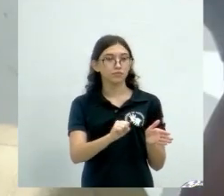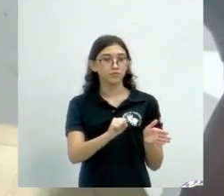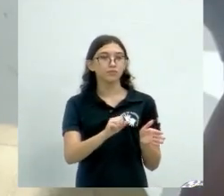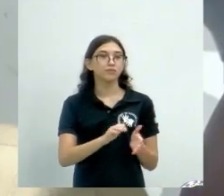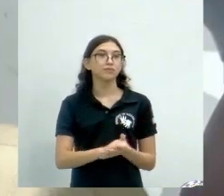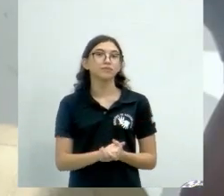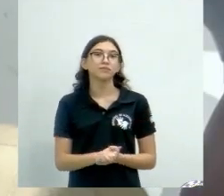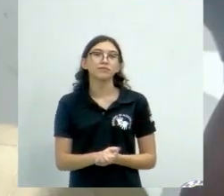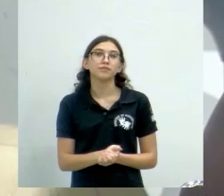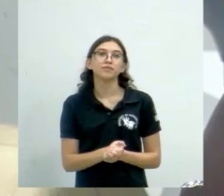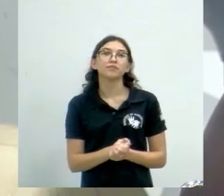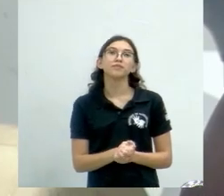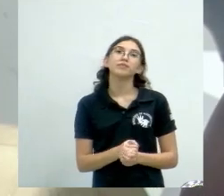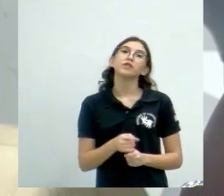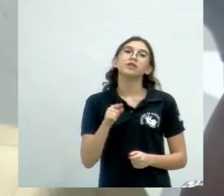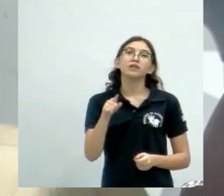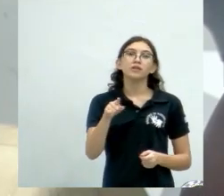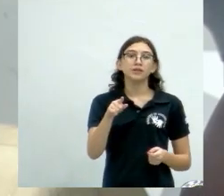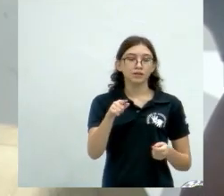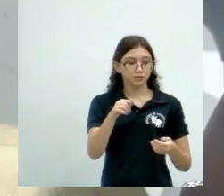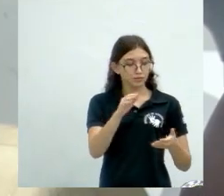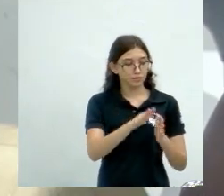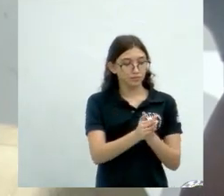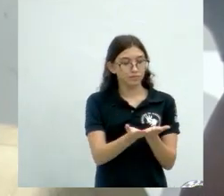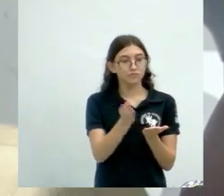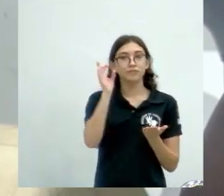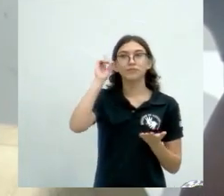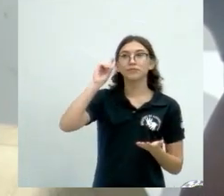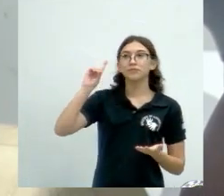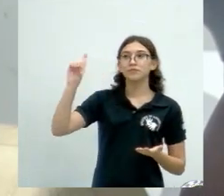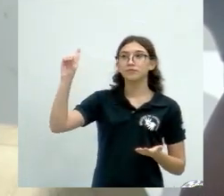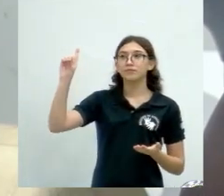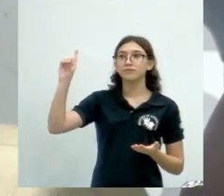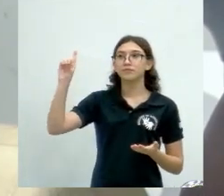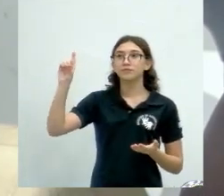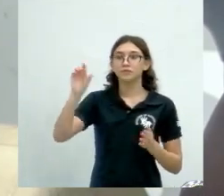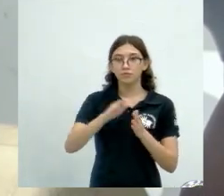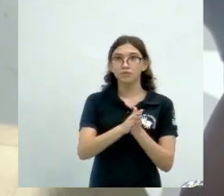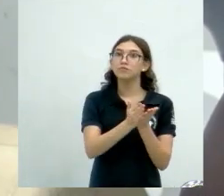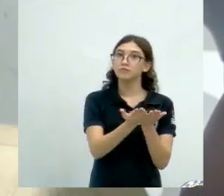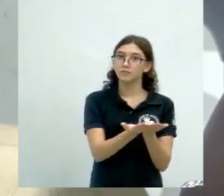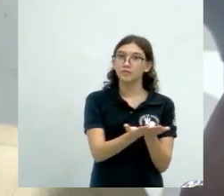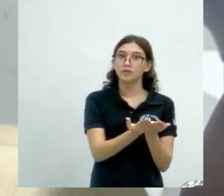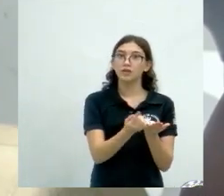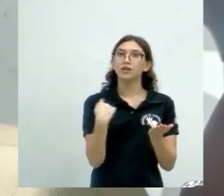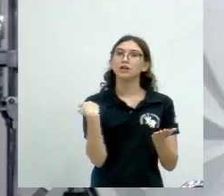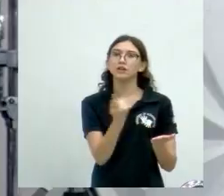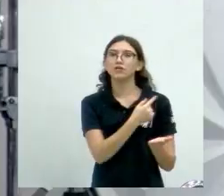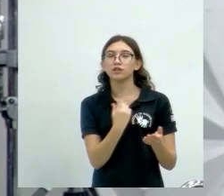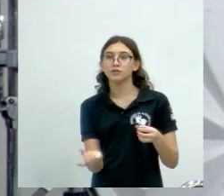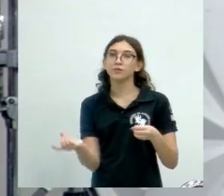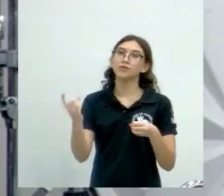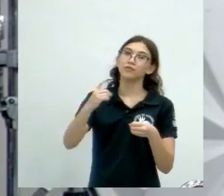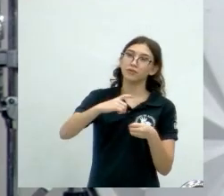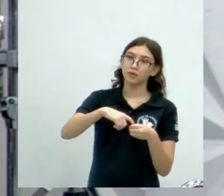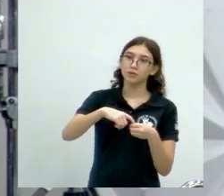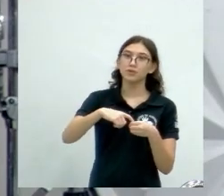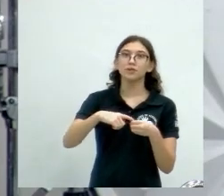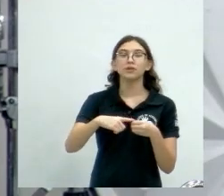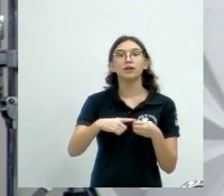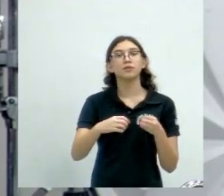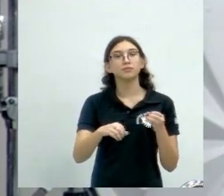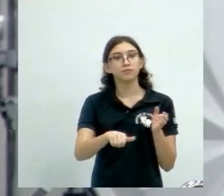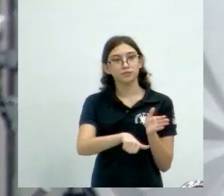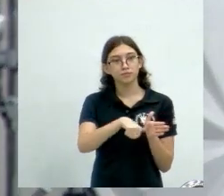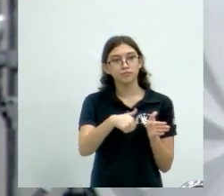apenas o versículo 7. Então vou lhe convidar a abrir a sua Bíblia e deixar aberta, porque nós vamos também voltar para o capítulo